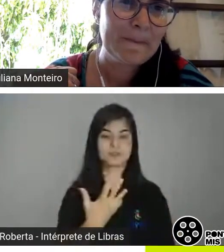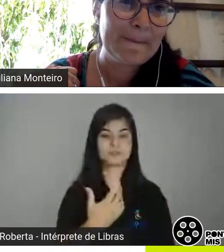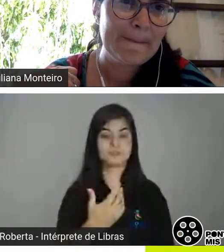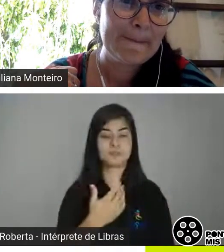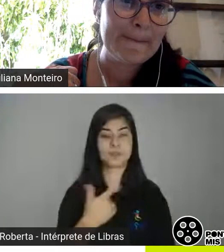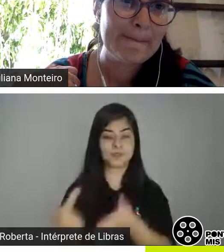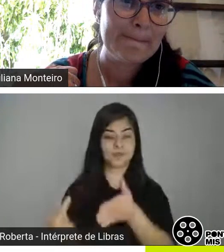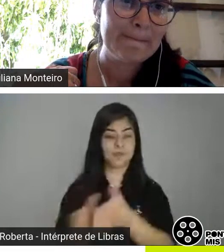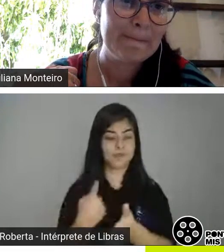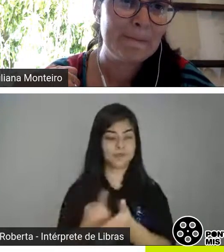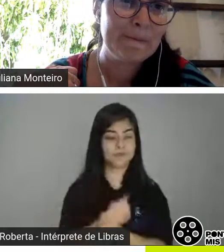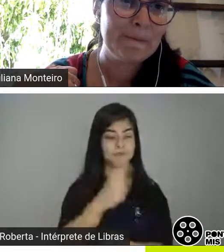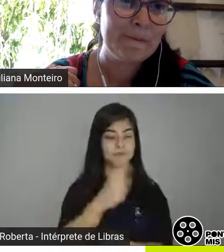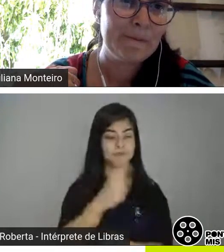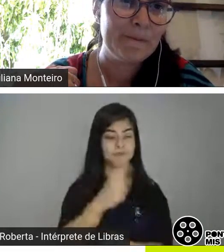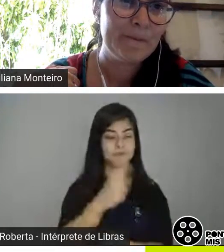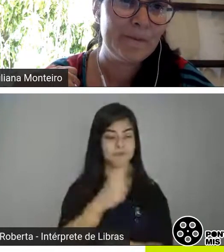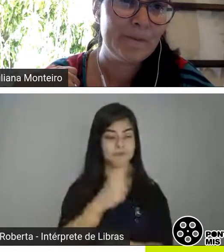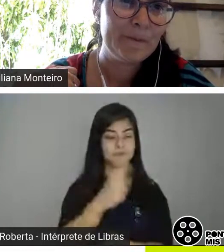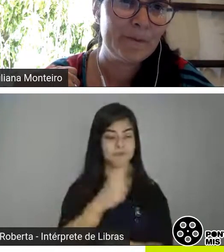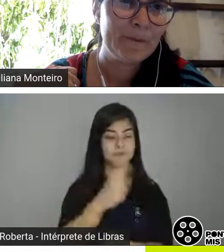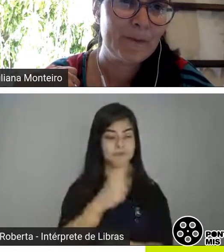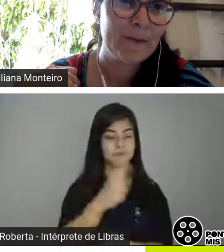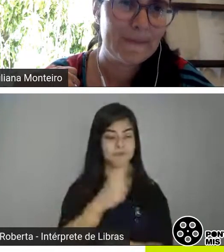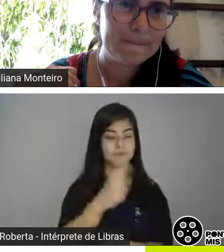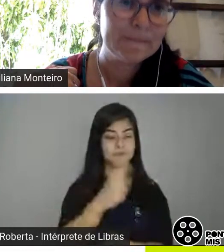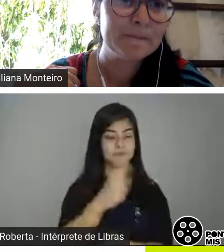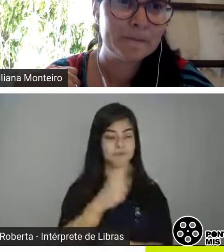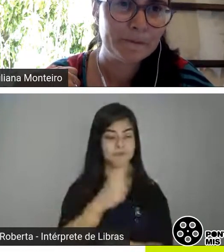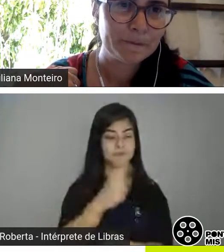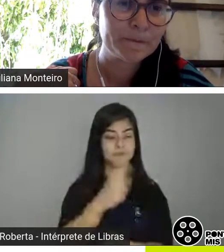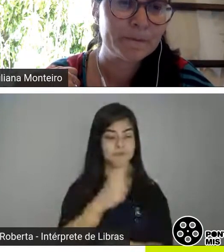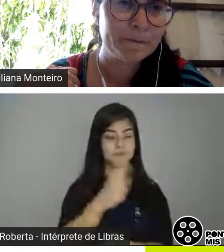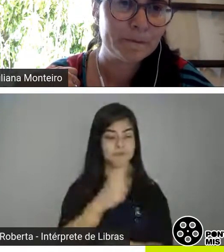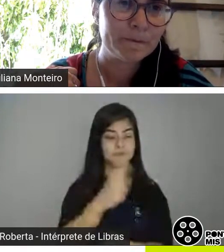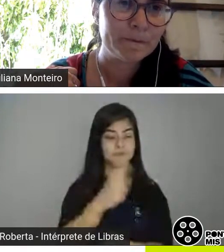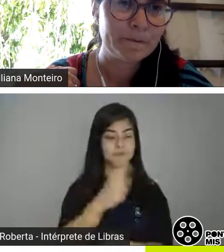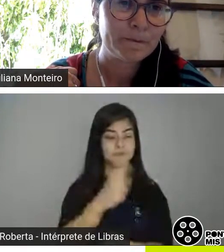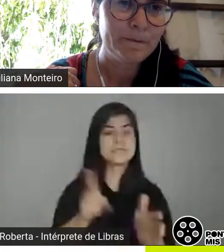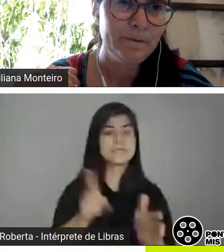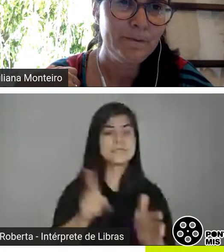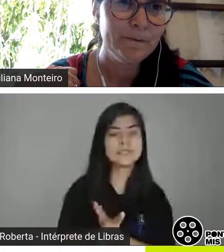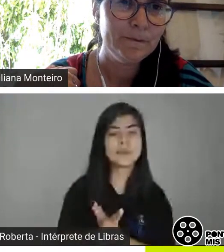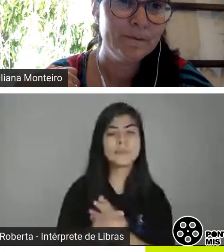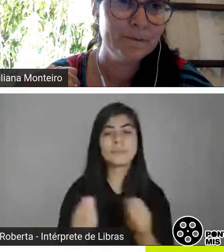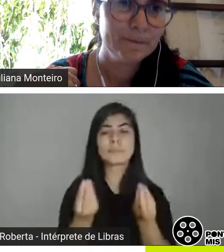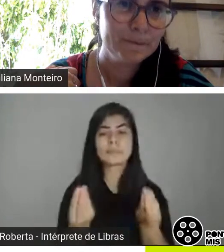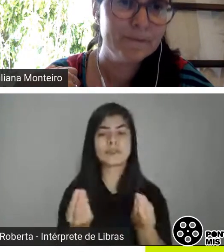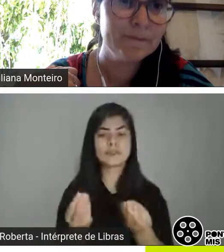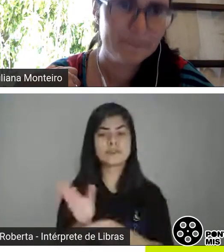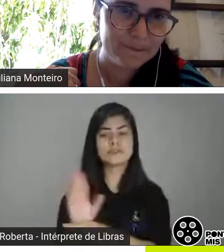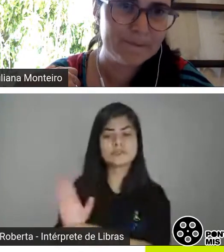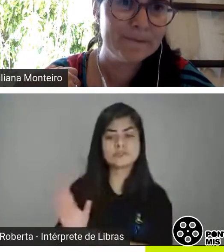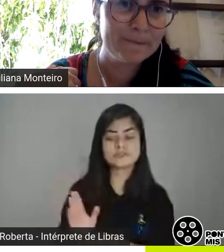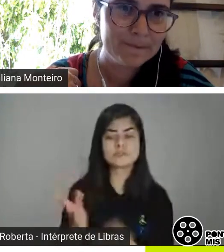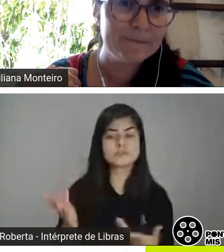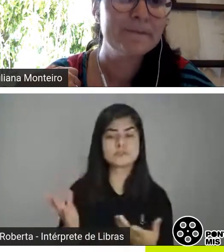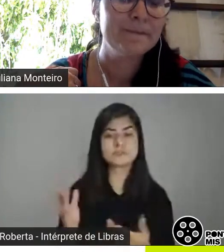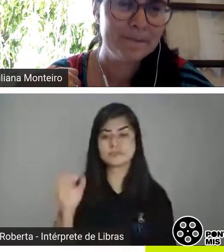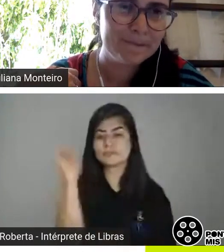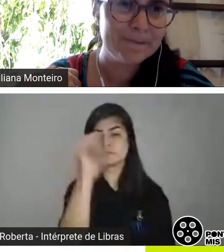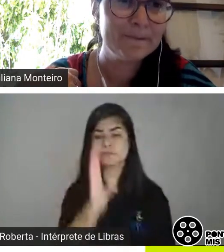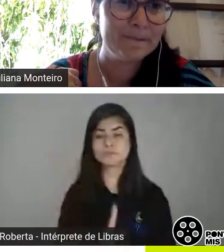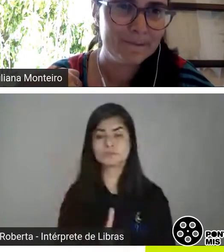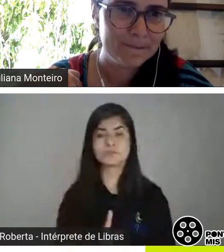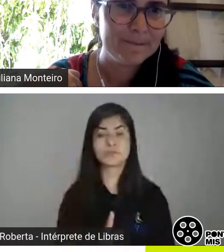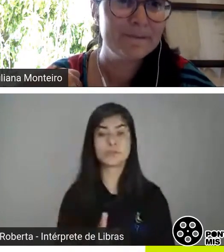faço antes de fazer um filme é o que é o filme. Eu me perguntei nos saneamentos, para que fazer filmes no Brasil?